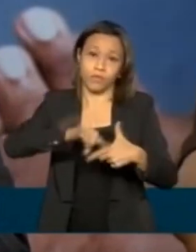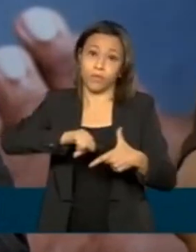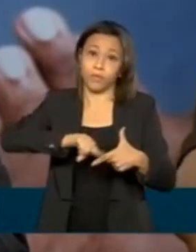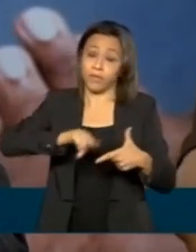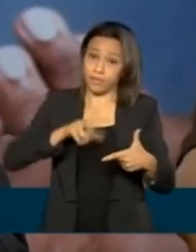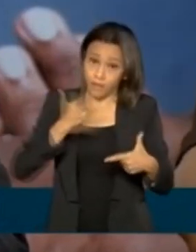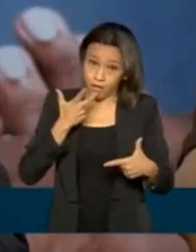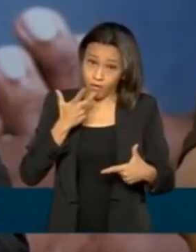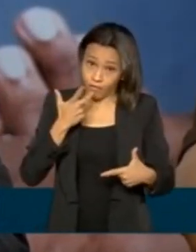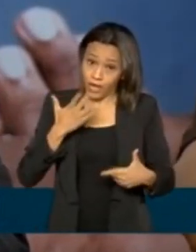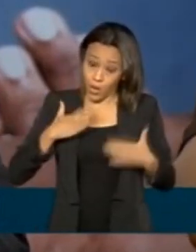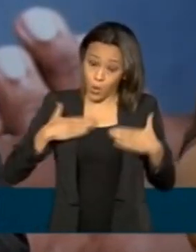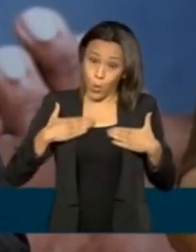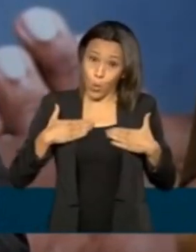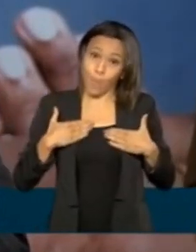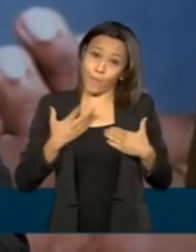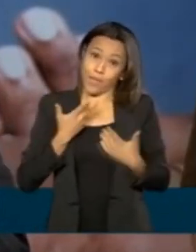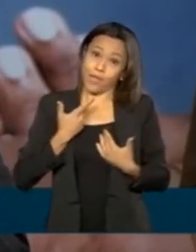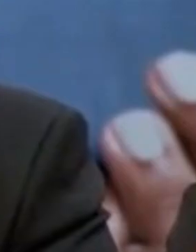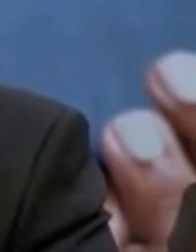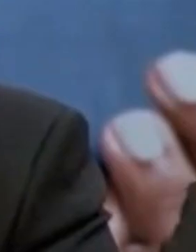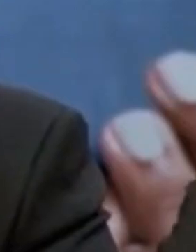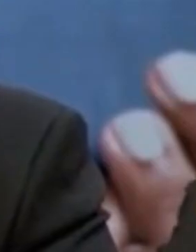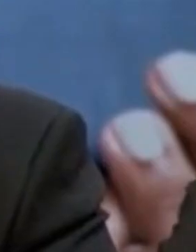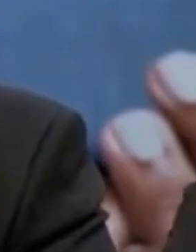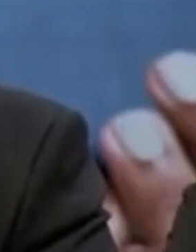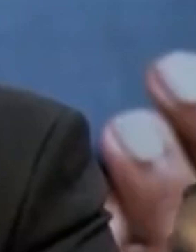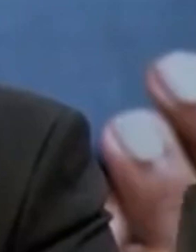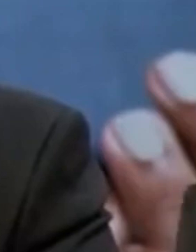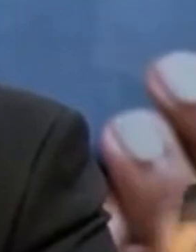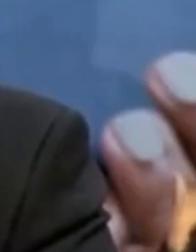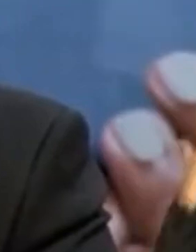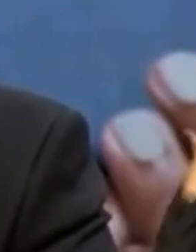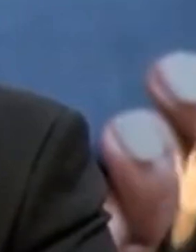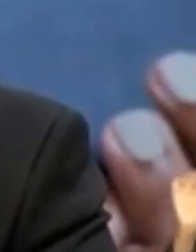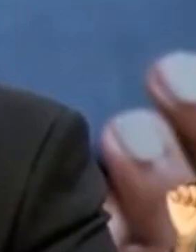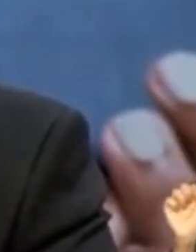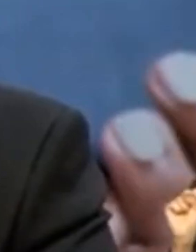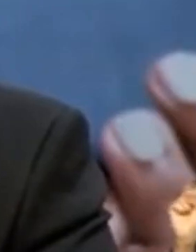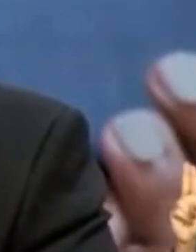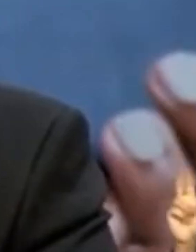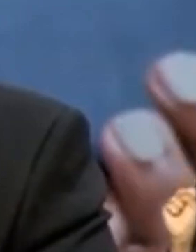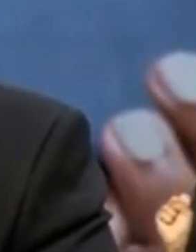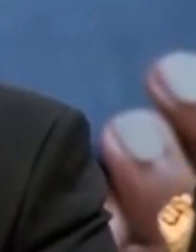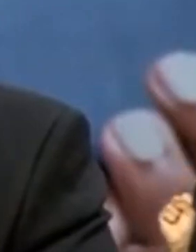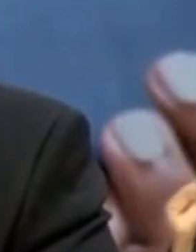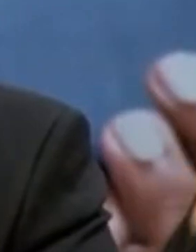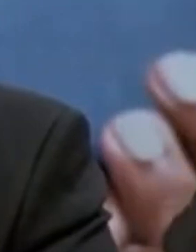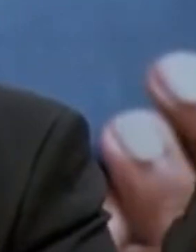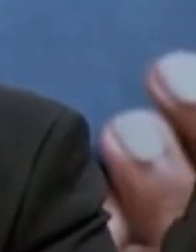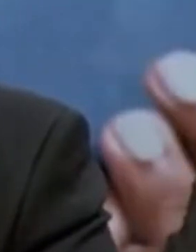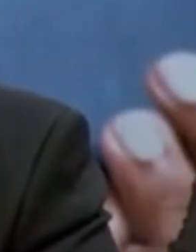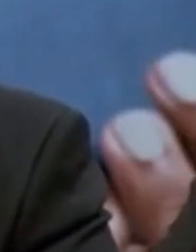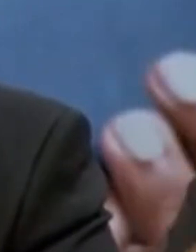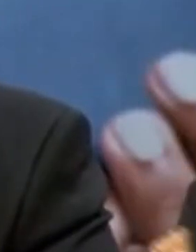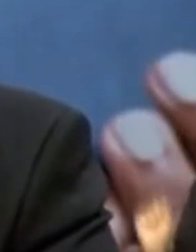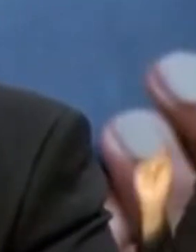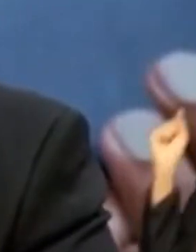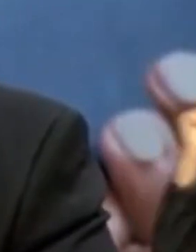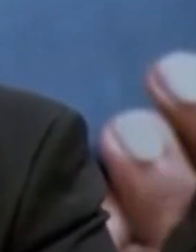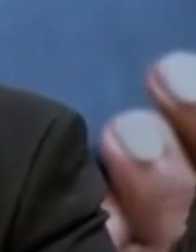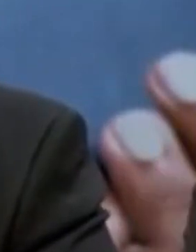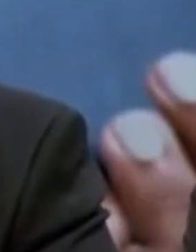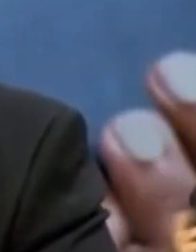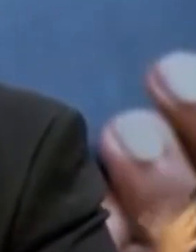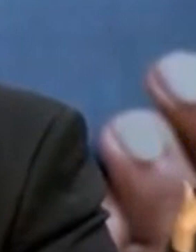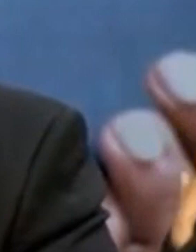aí eu fazer o meu depoimento que é mais simples eu não sabia nem o que é luz surge porque eu passei a minha vida